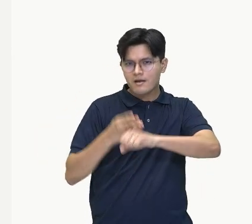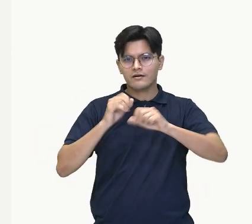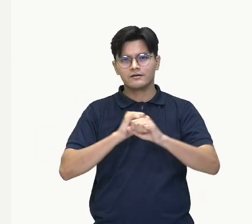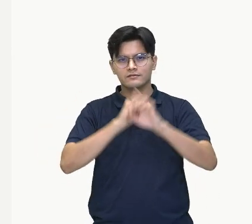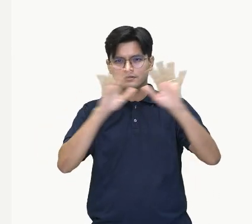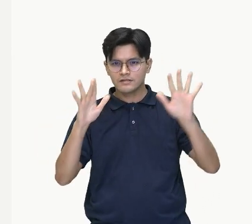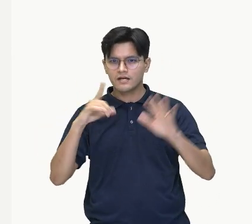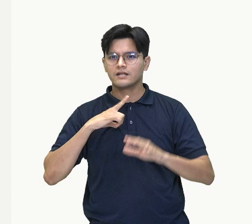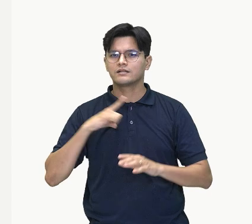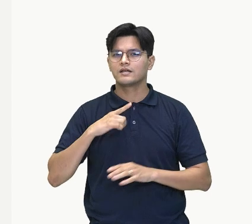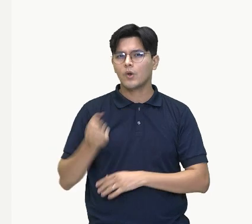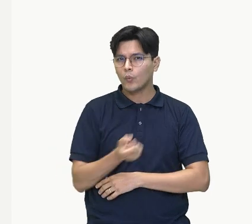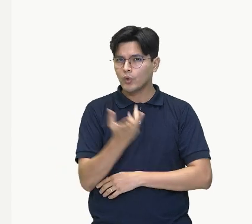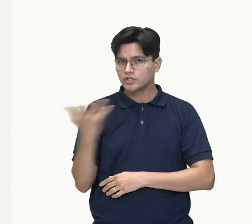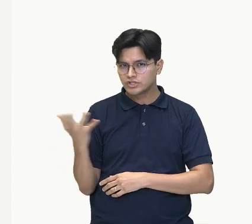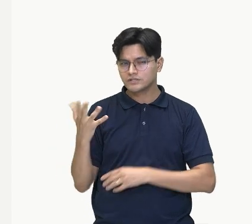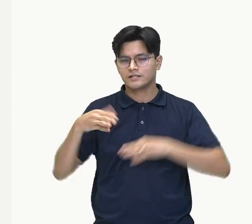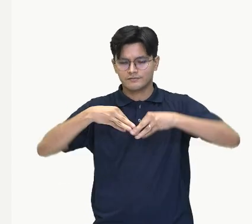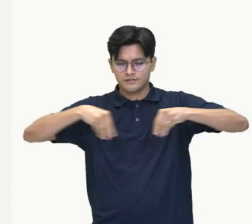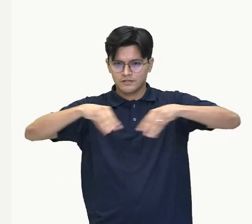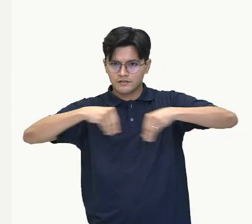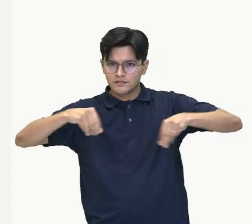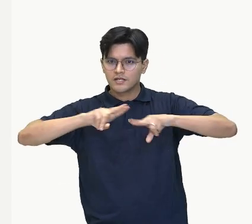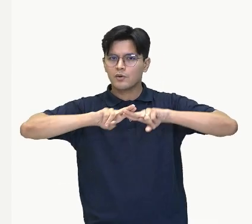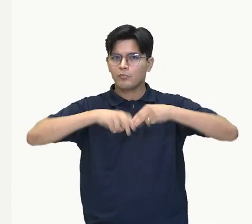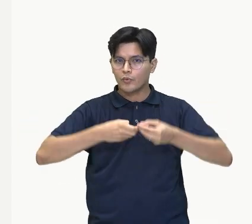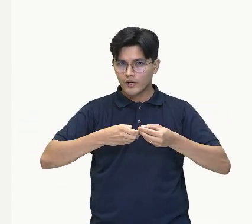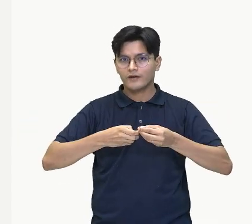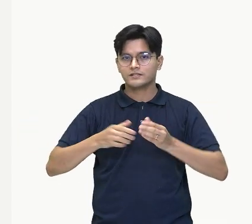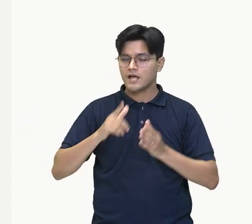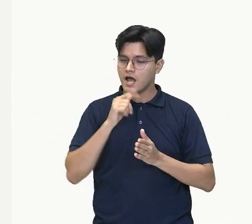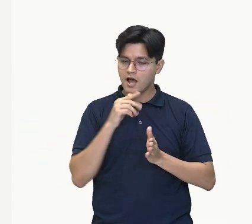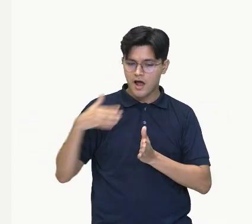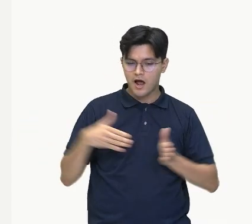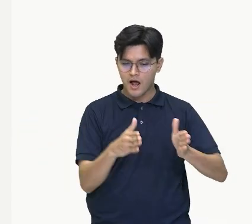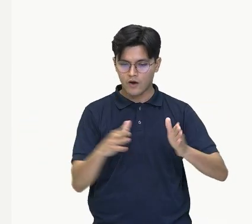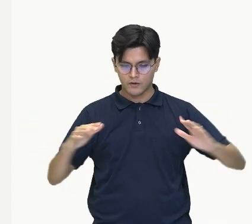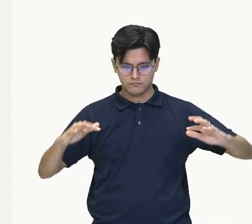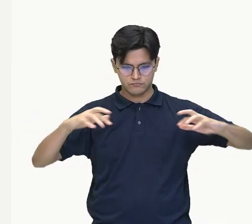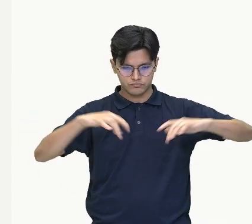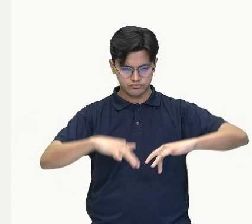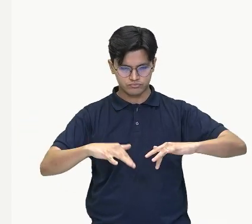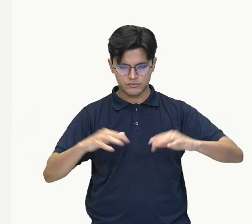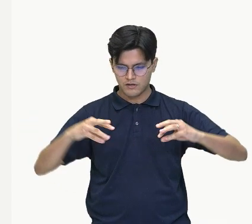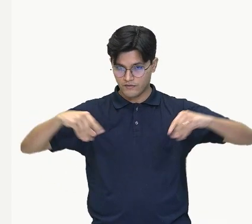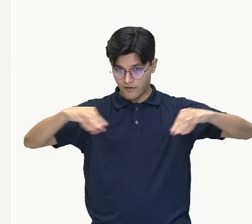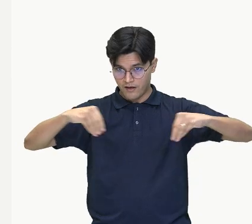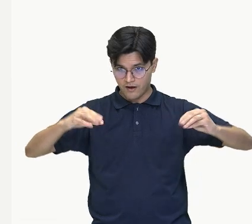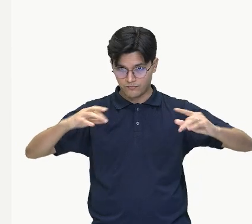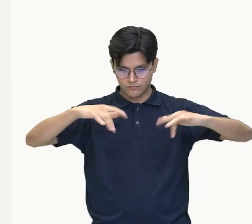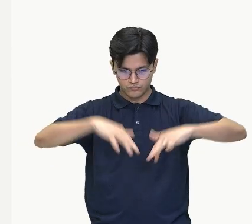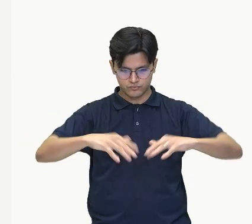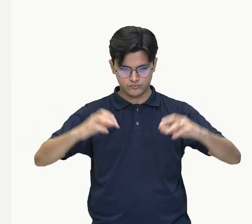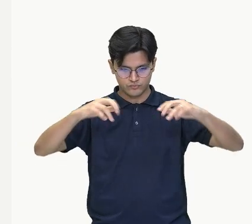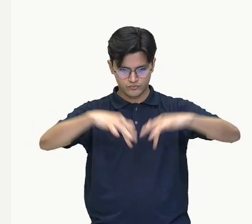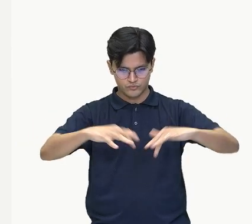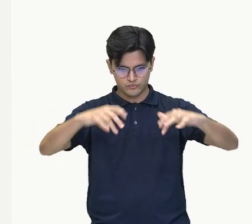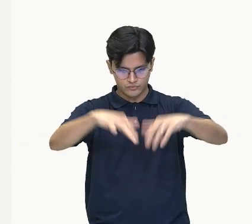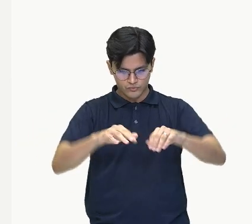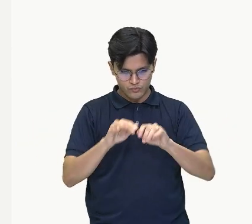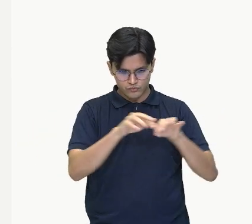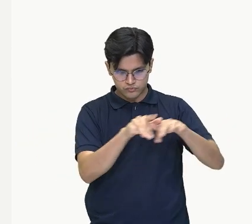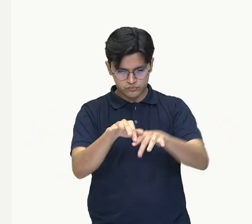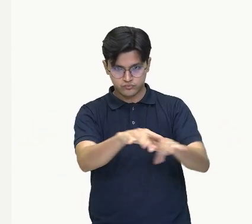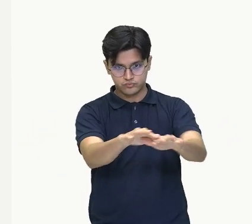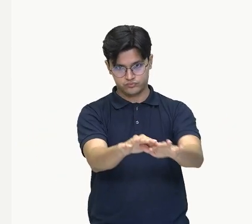à erosão do fluxo da água. Eles são ricos em minerais dissolvidos em suspensão. E